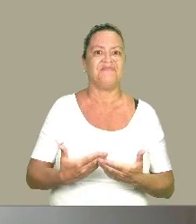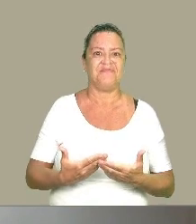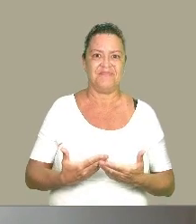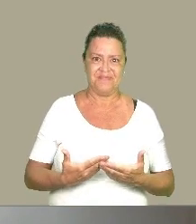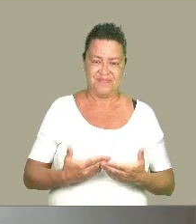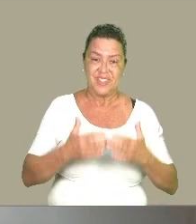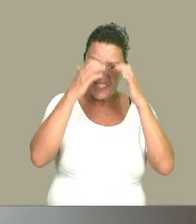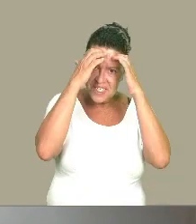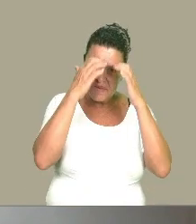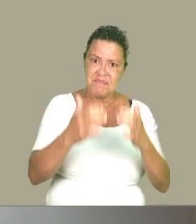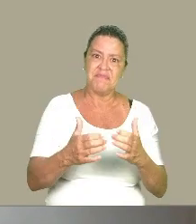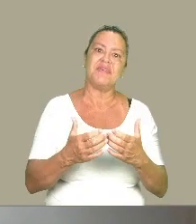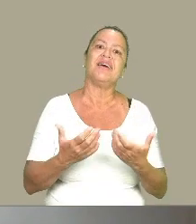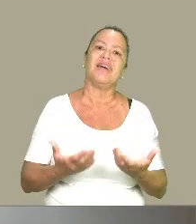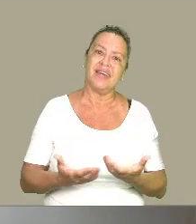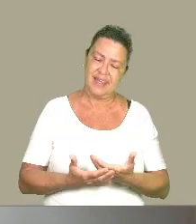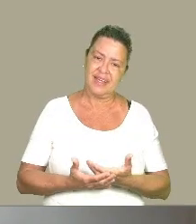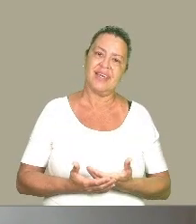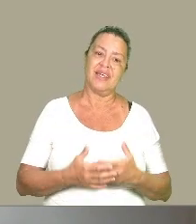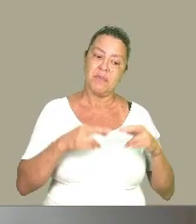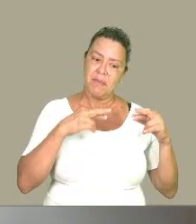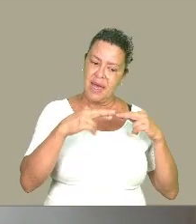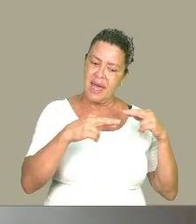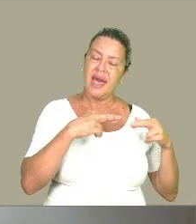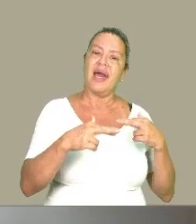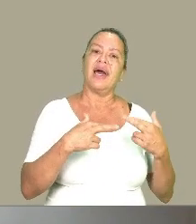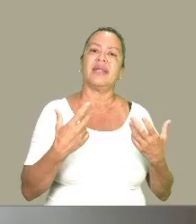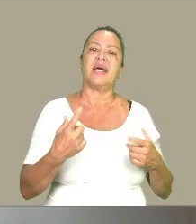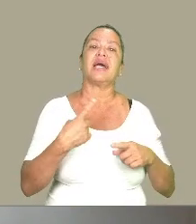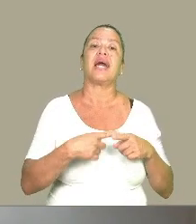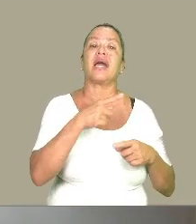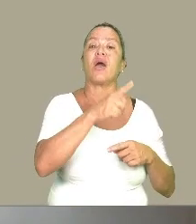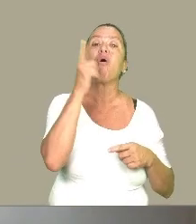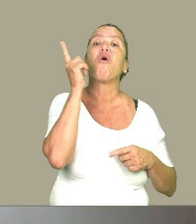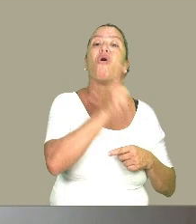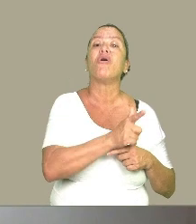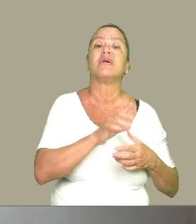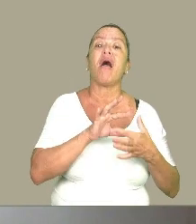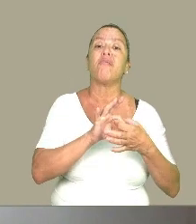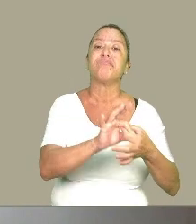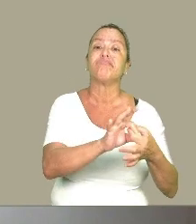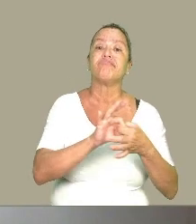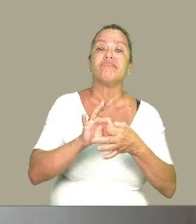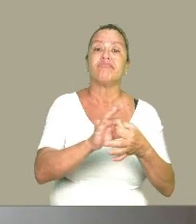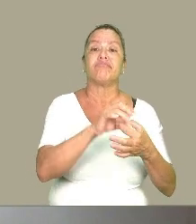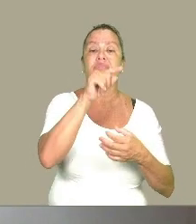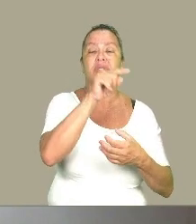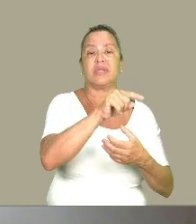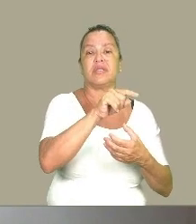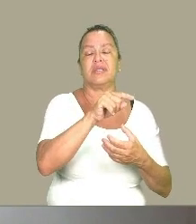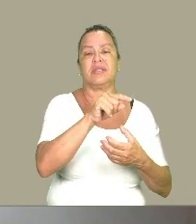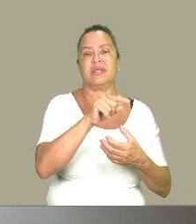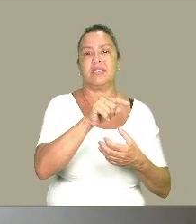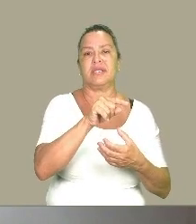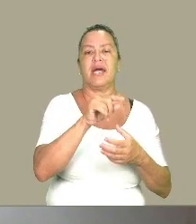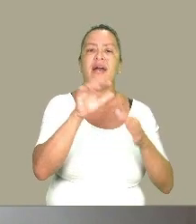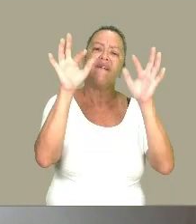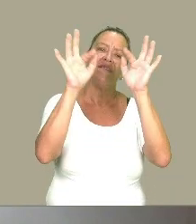de respeito, né? Uma relação em que eles conseguem conviver em conjunto de maneira